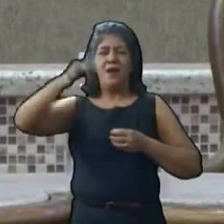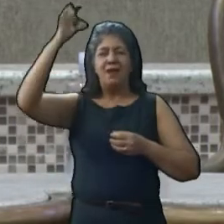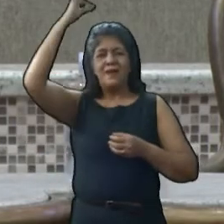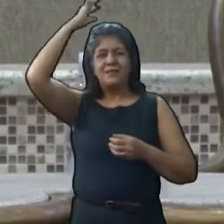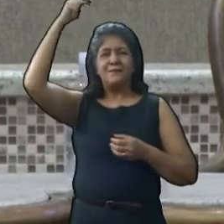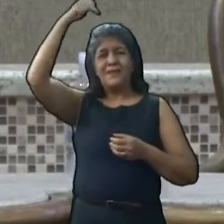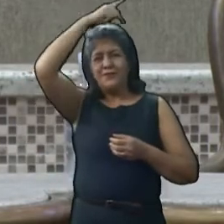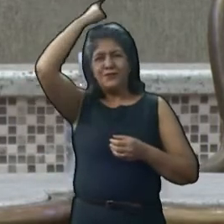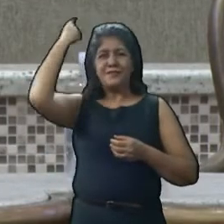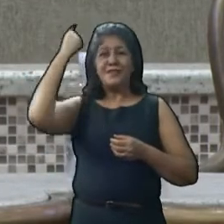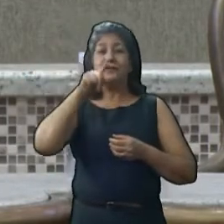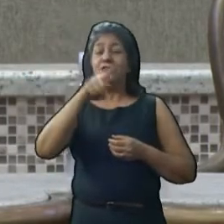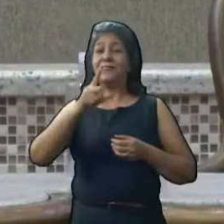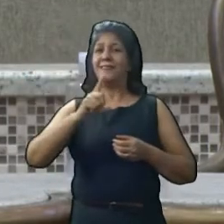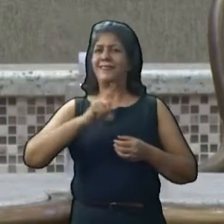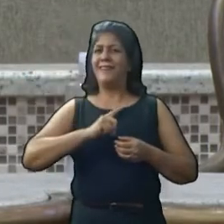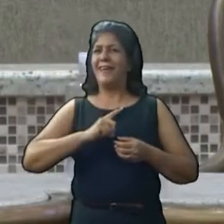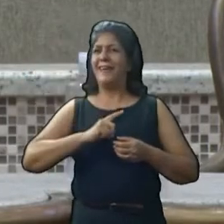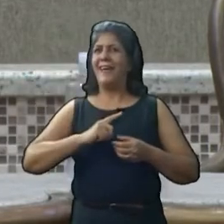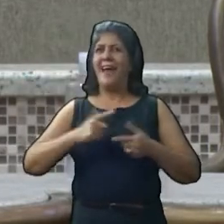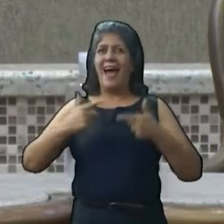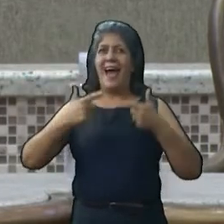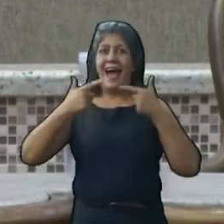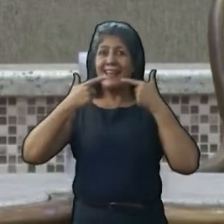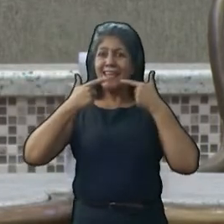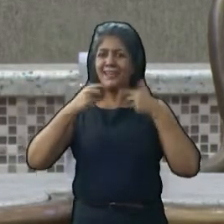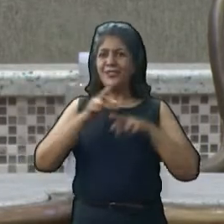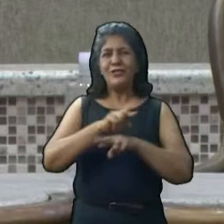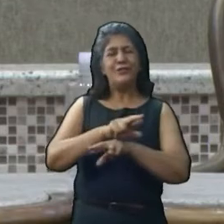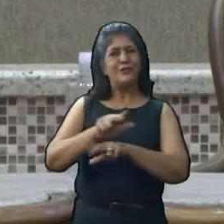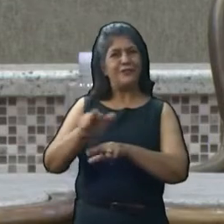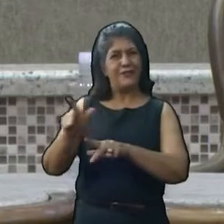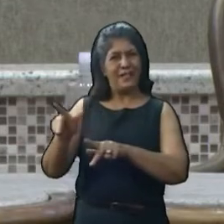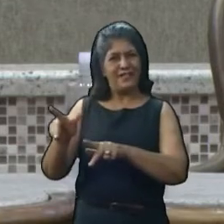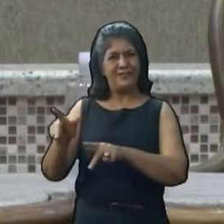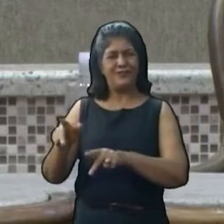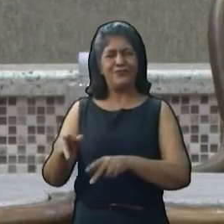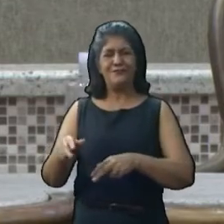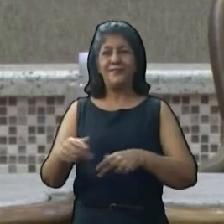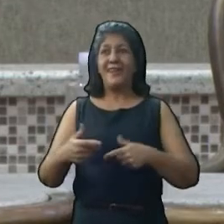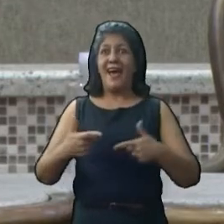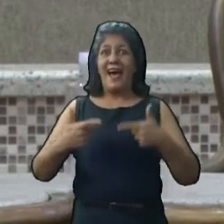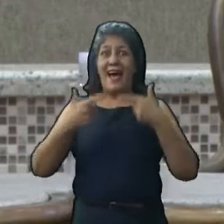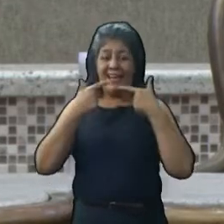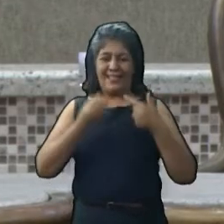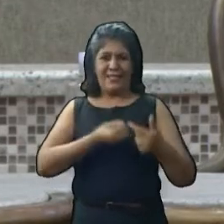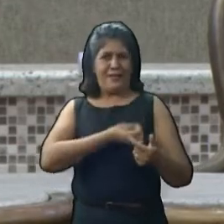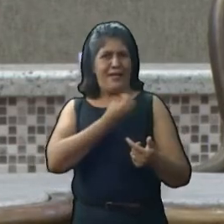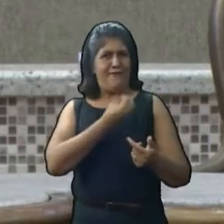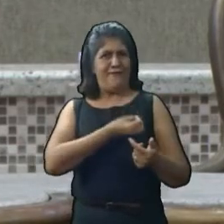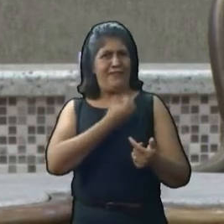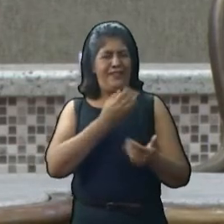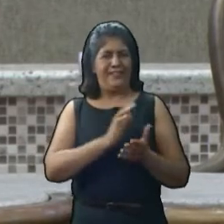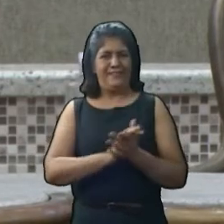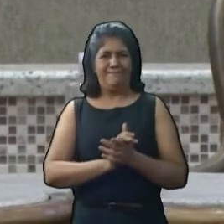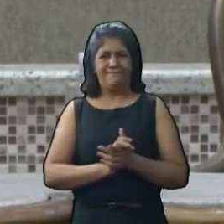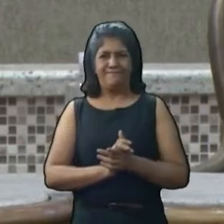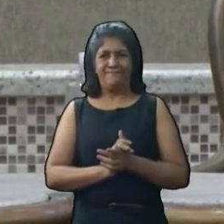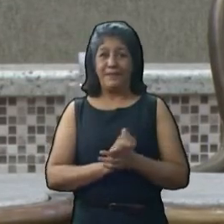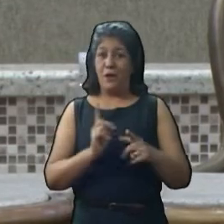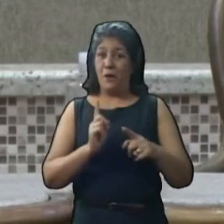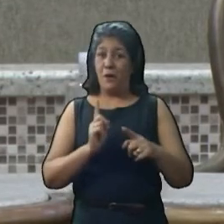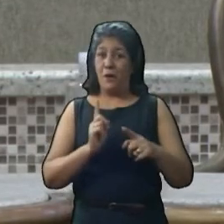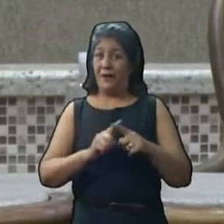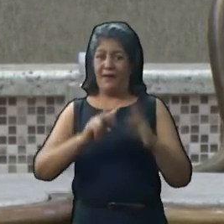embriagam por aí afora com vinho com o álcool e essa hein mas ele diz mas ao contrário